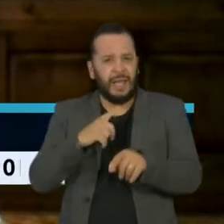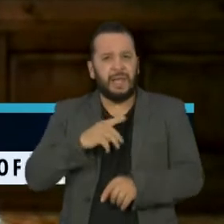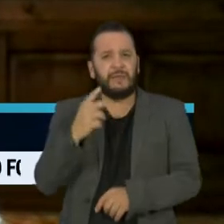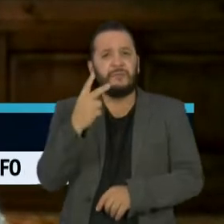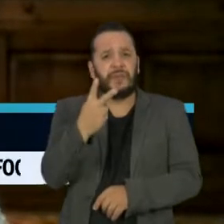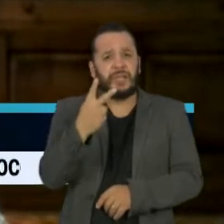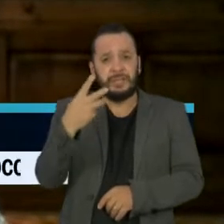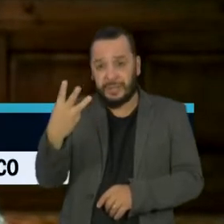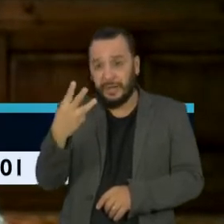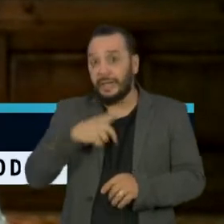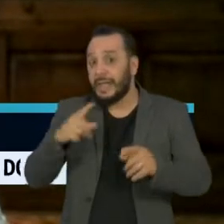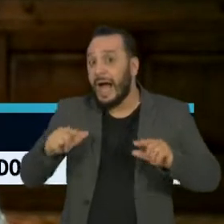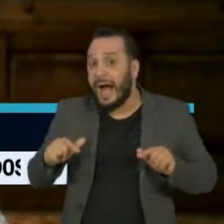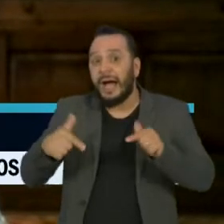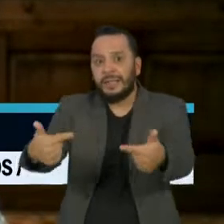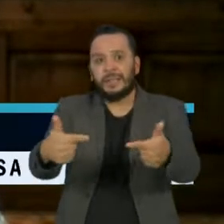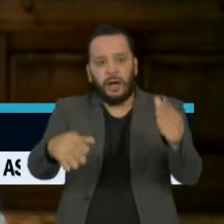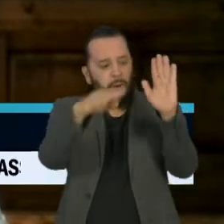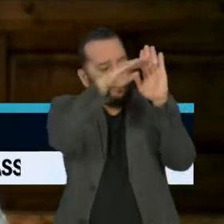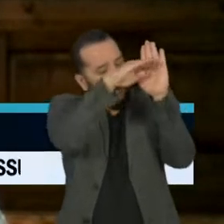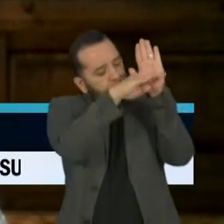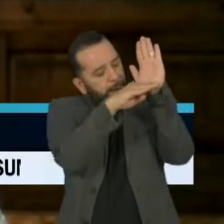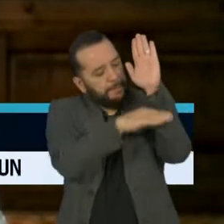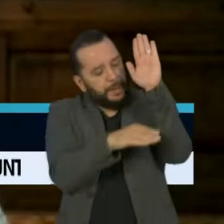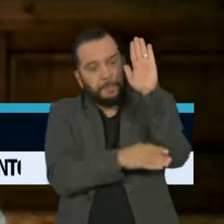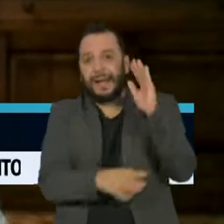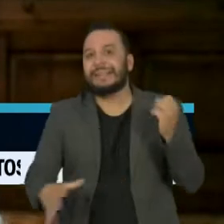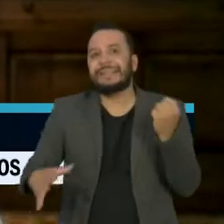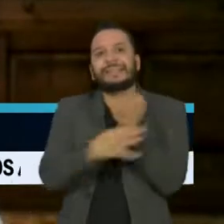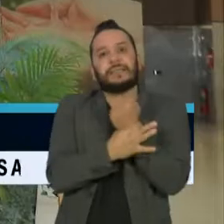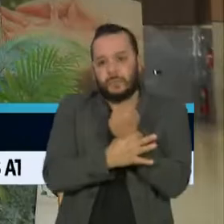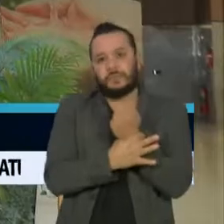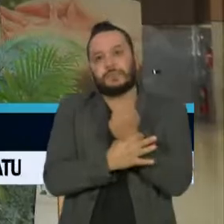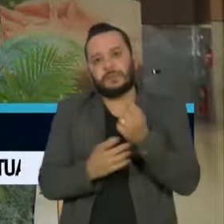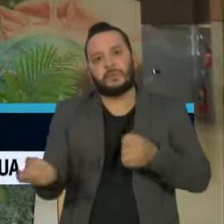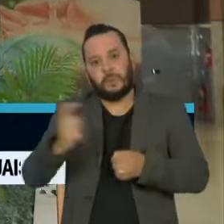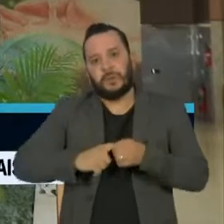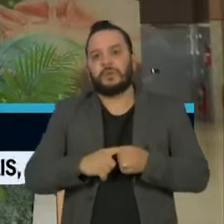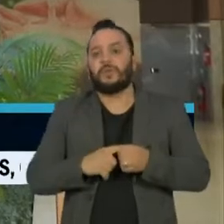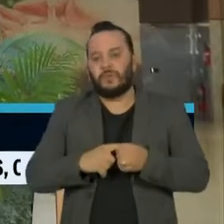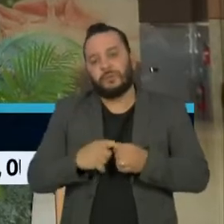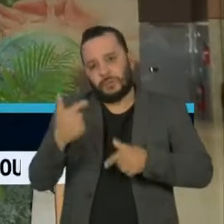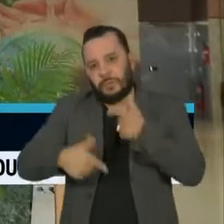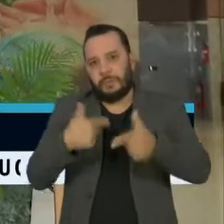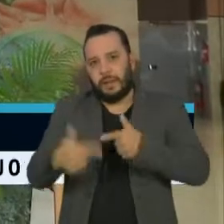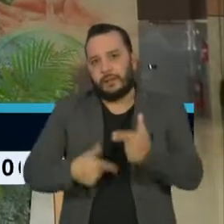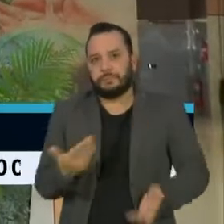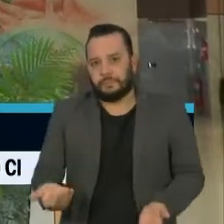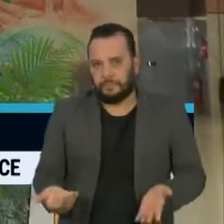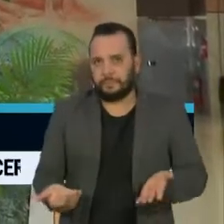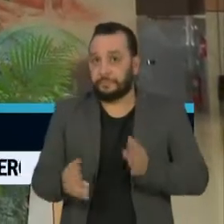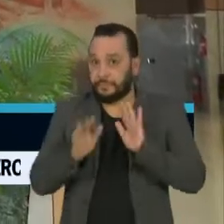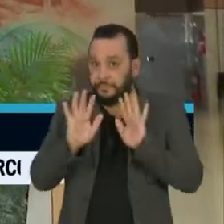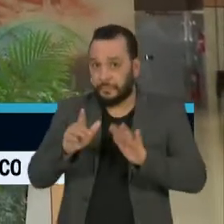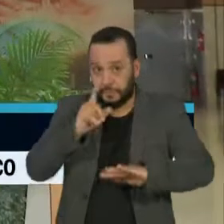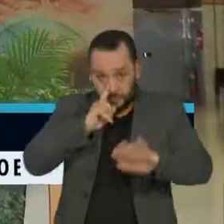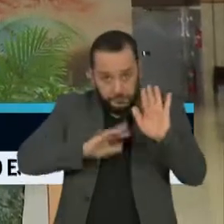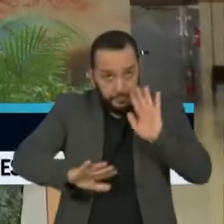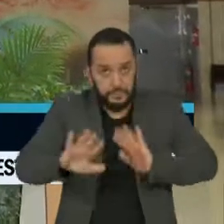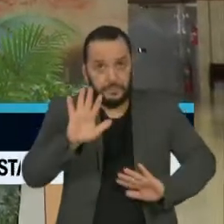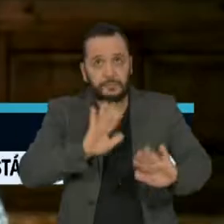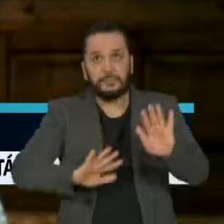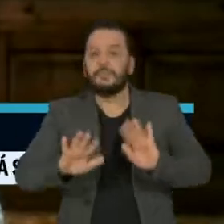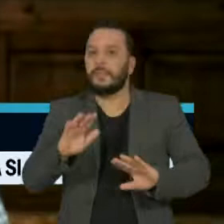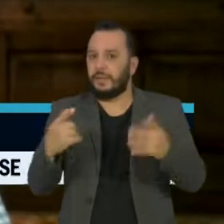ações para que possamos operar com segurança nesse momento de retomada mesmo com os cuidados o momento